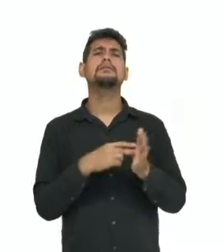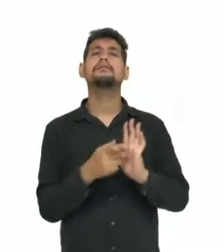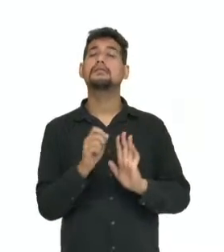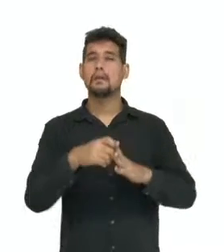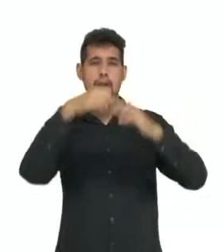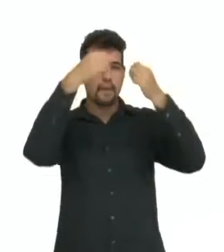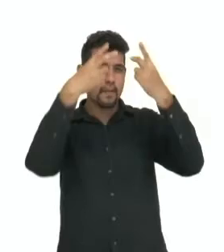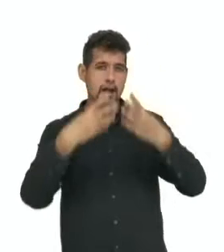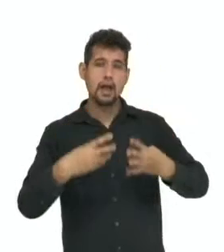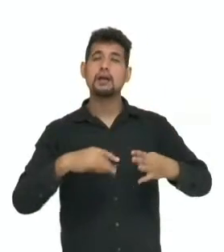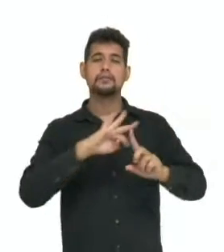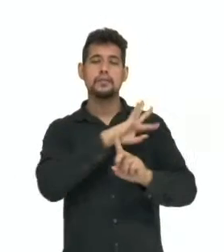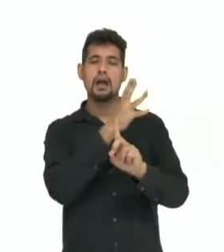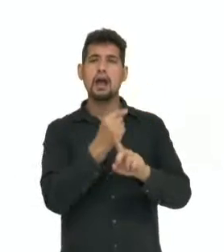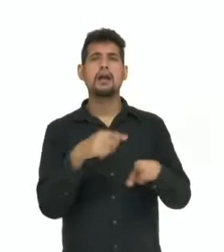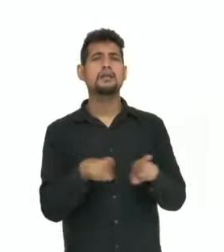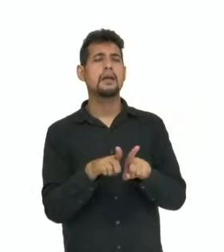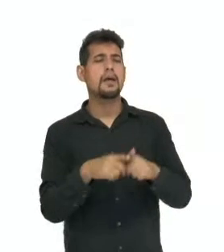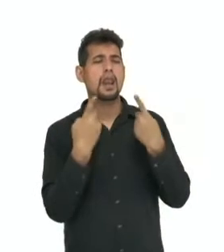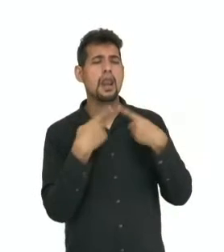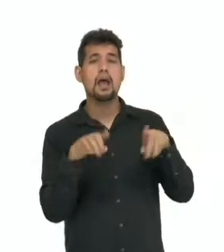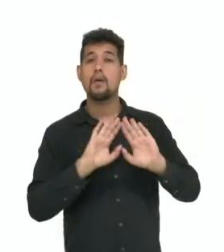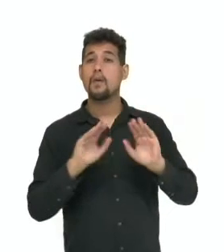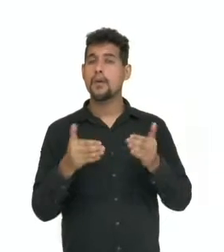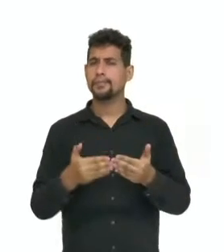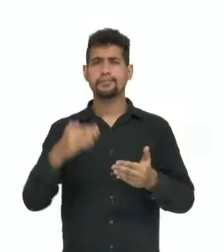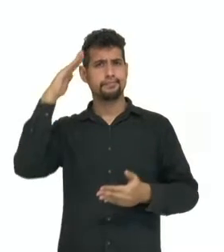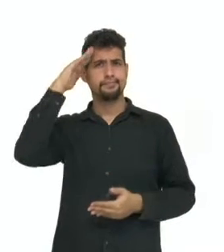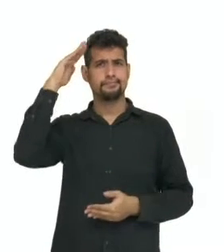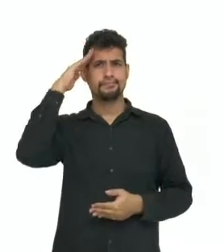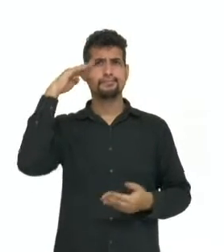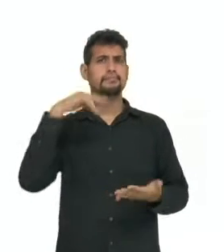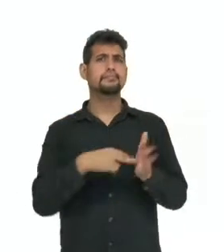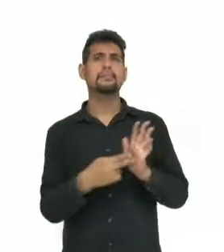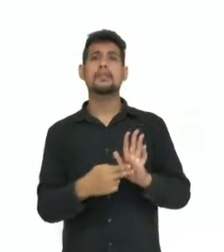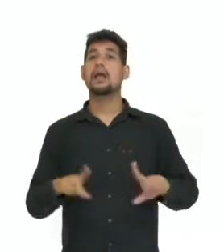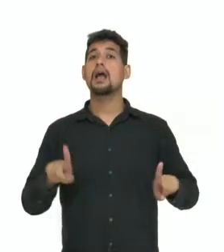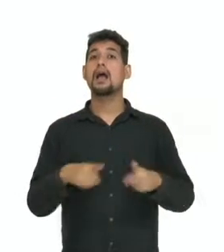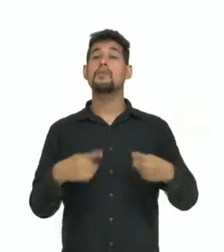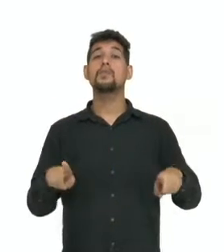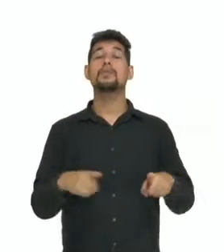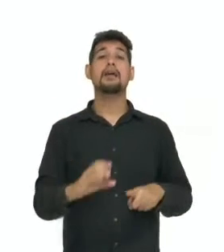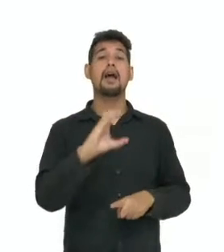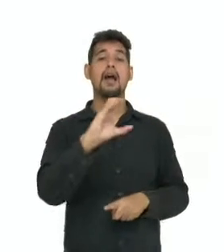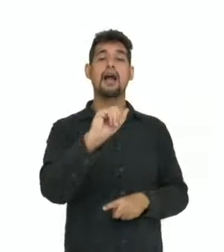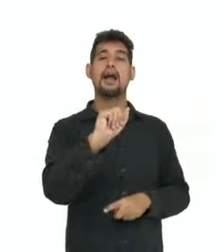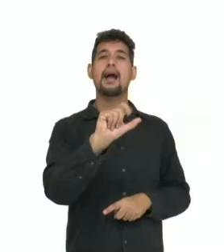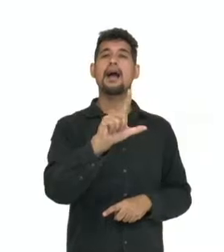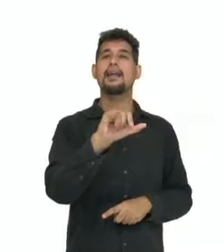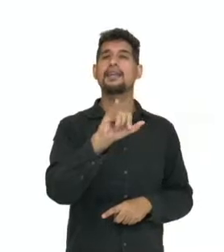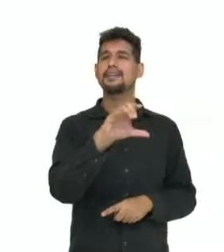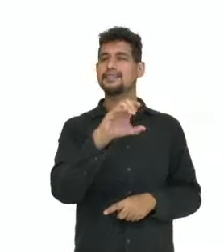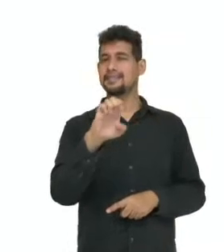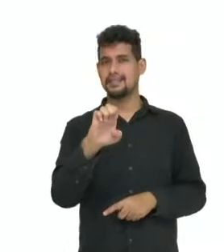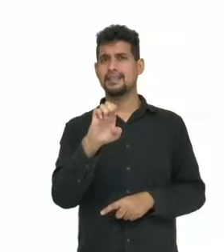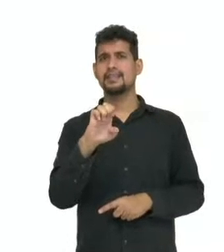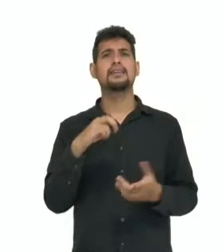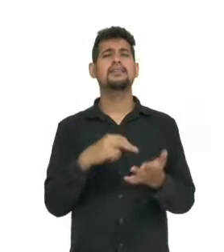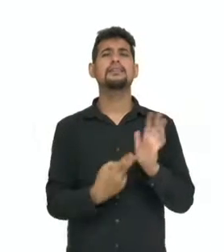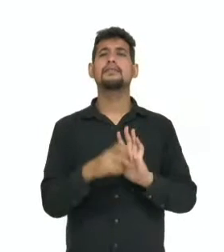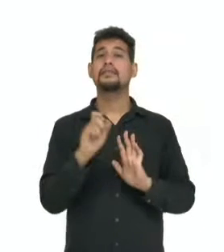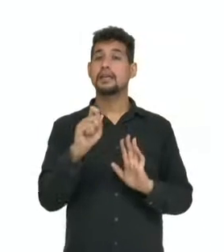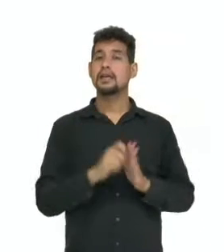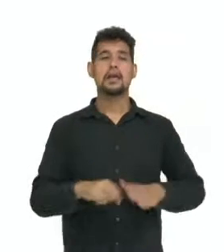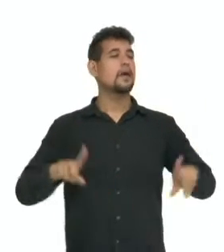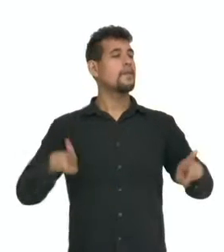falar sobre as artes e a crítica ao regime militar, nós temos a música Cálice. Ela foi composta para o